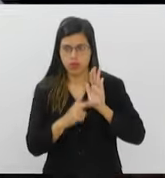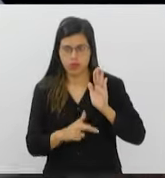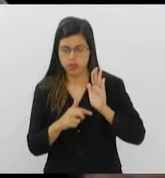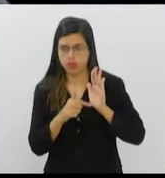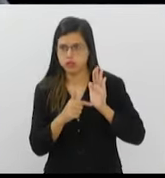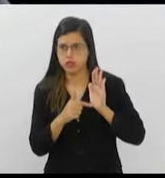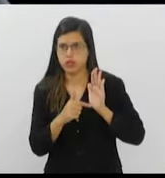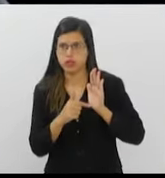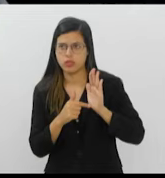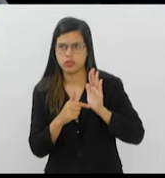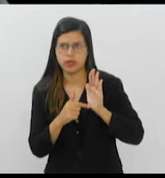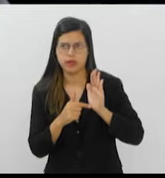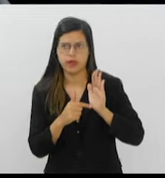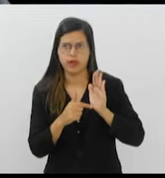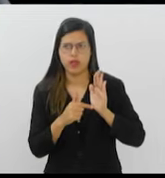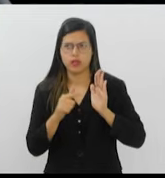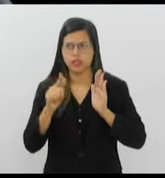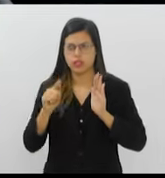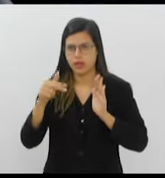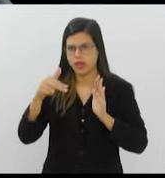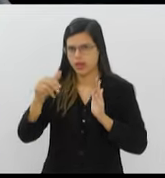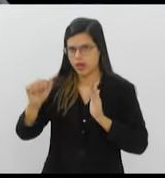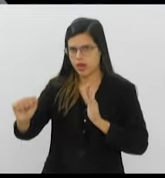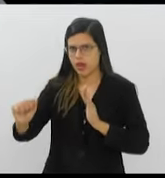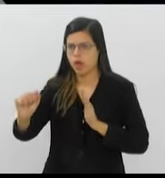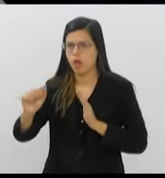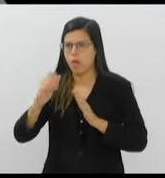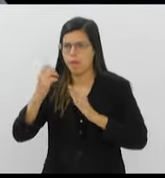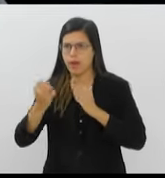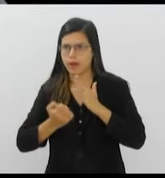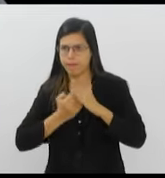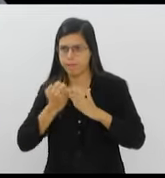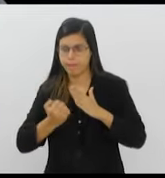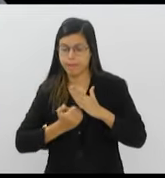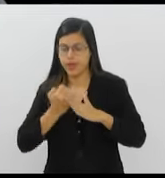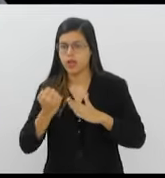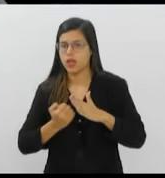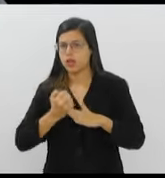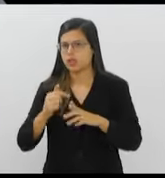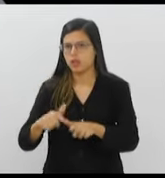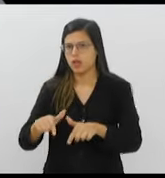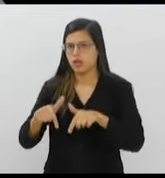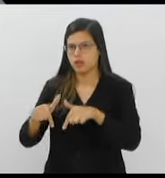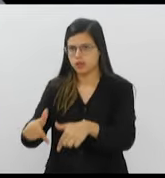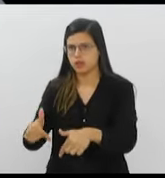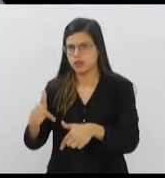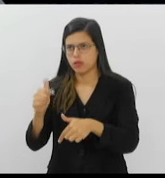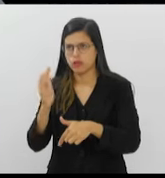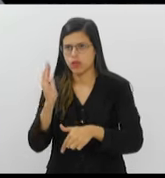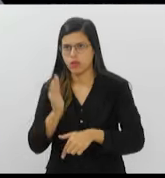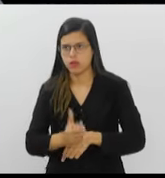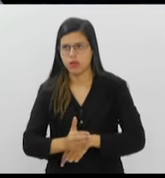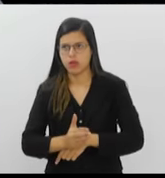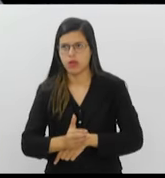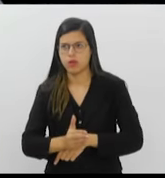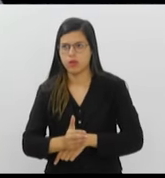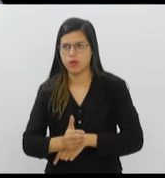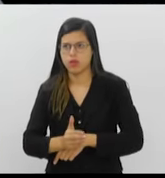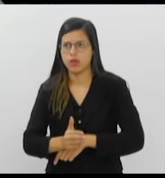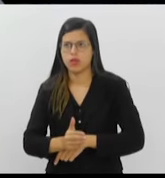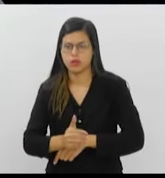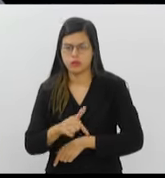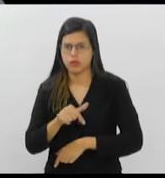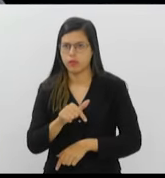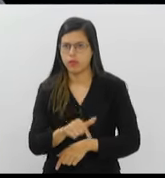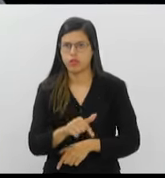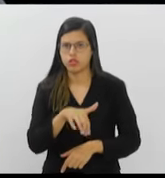A GNA é uma empresa, uma indústria, que atua diretamente no território sanjoanense,